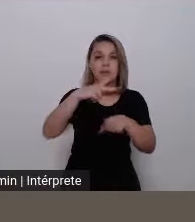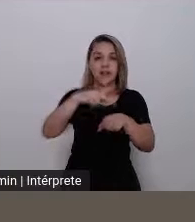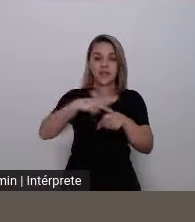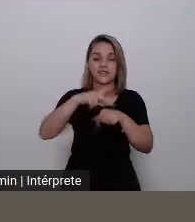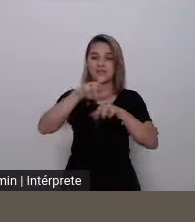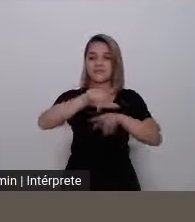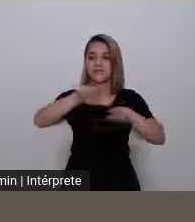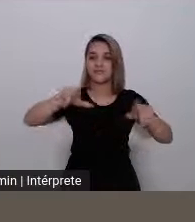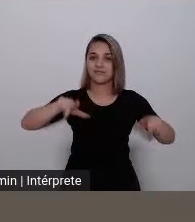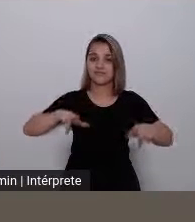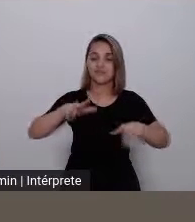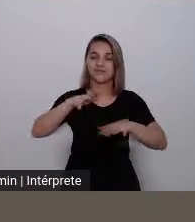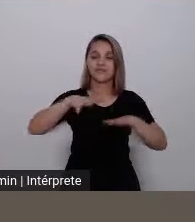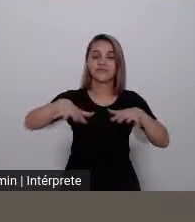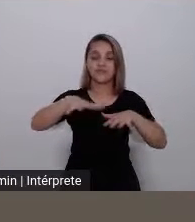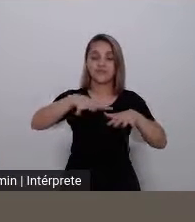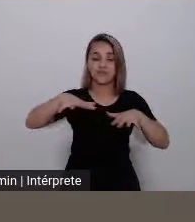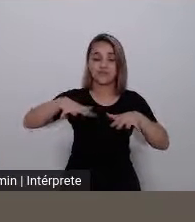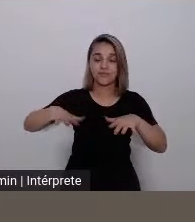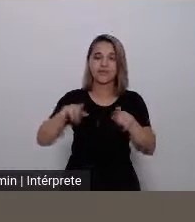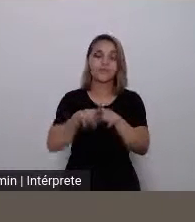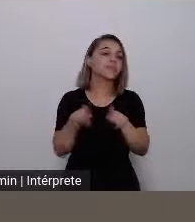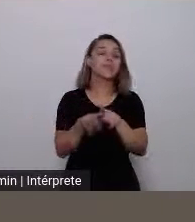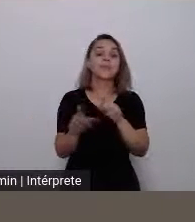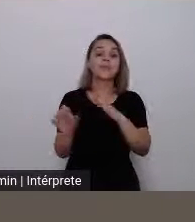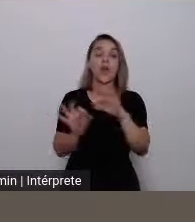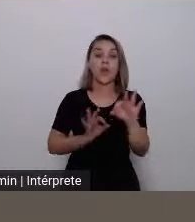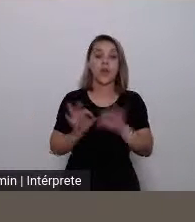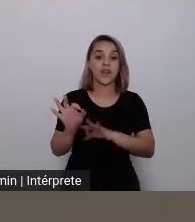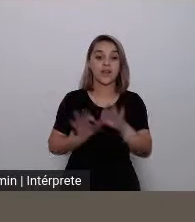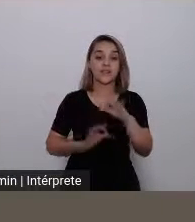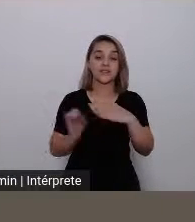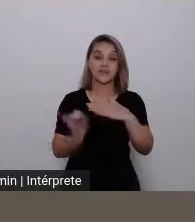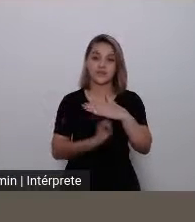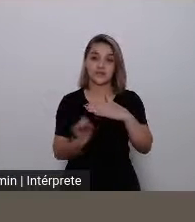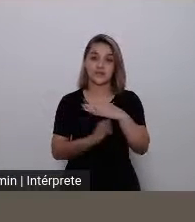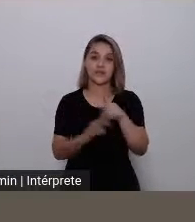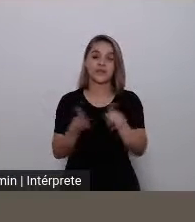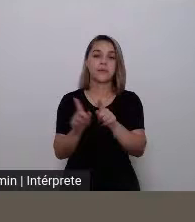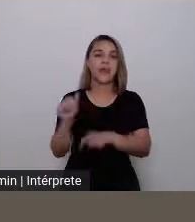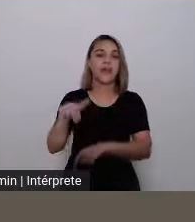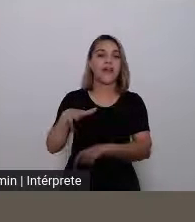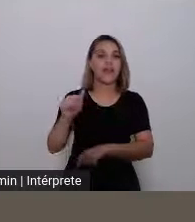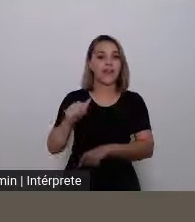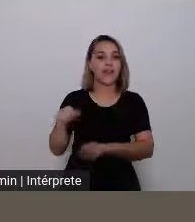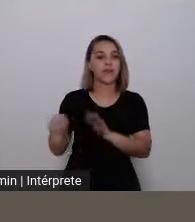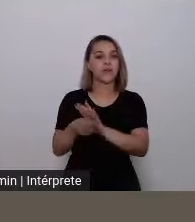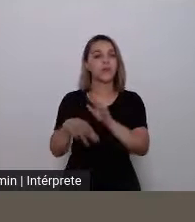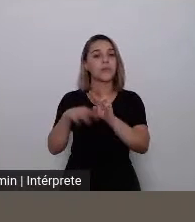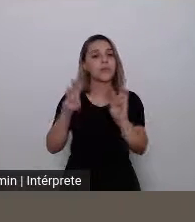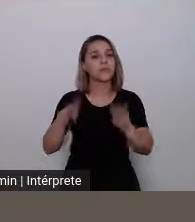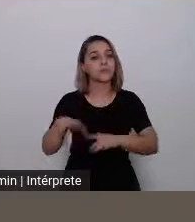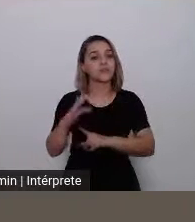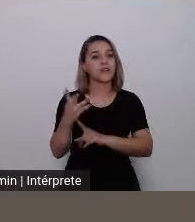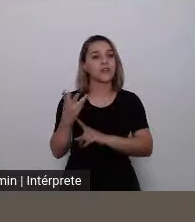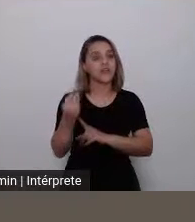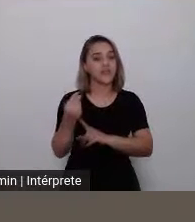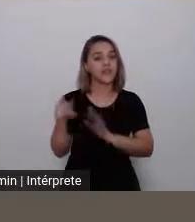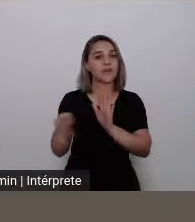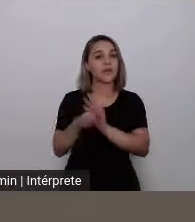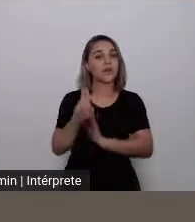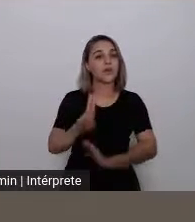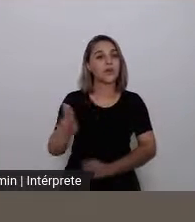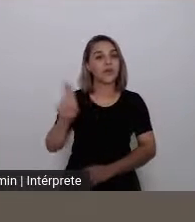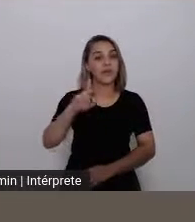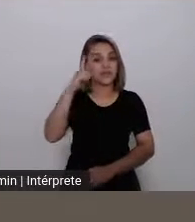organizado pela Luiza Espada, do Instituto Moreira Salles, a Ana Gonçalves Magalhães e a Heloise Costa, do Museu de Arte Contemporânea, da Universidade de São Paulo,